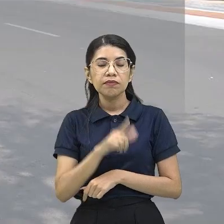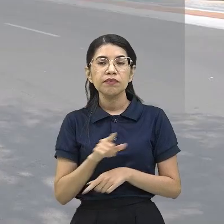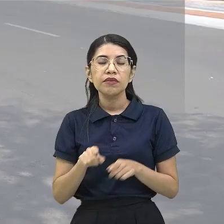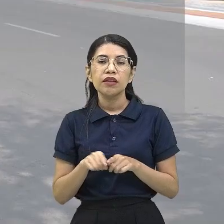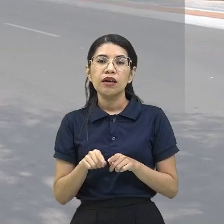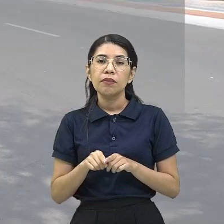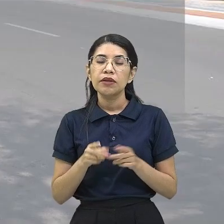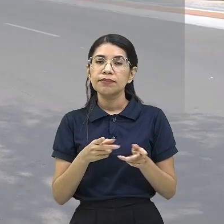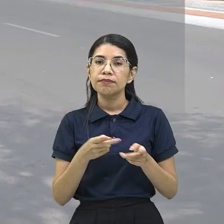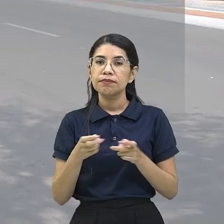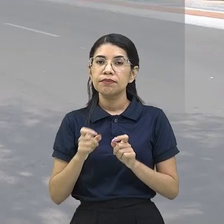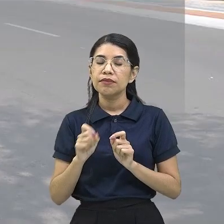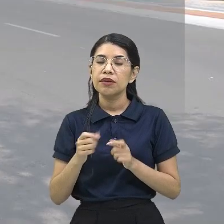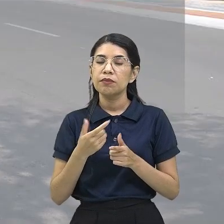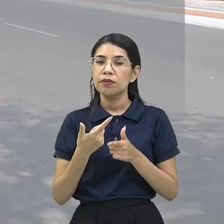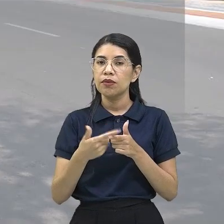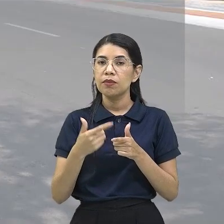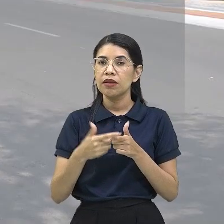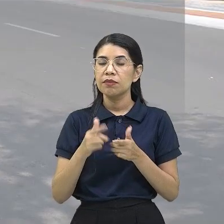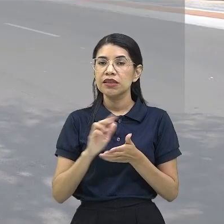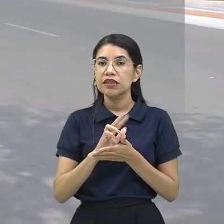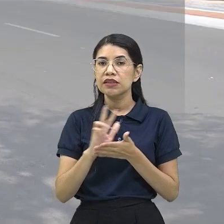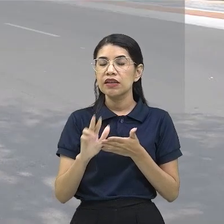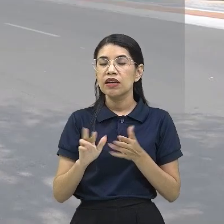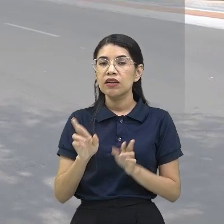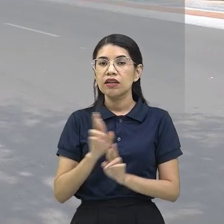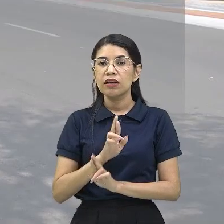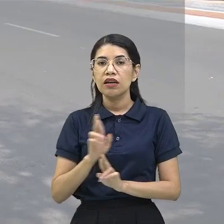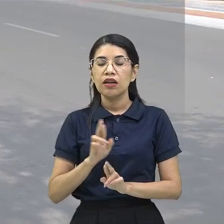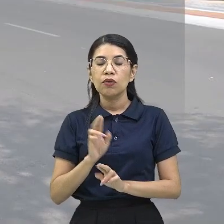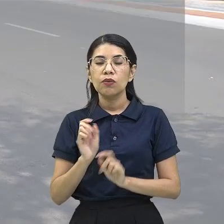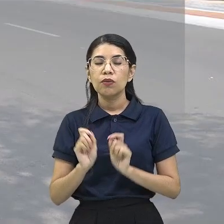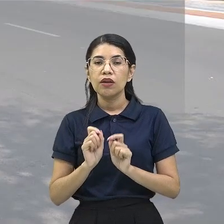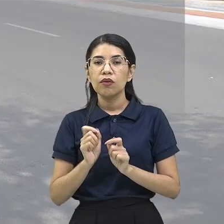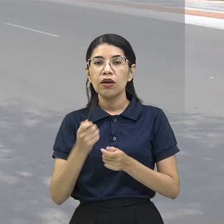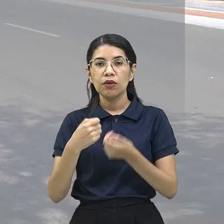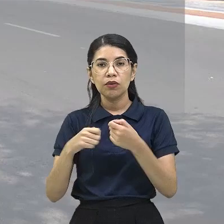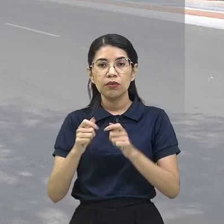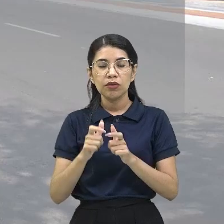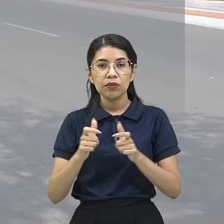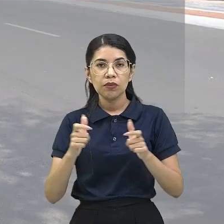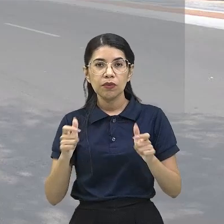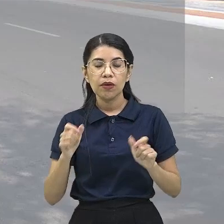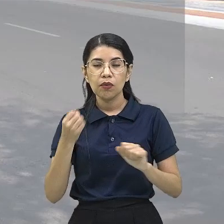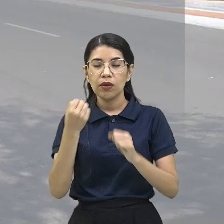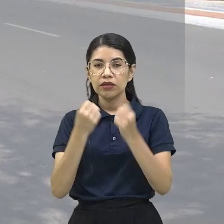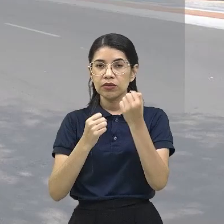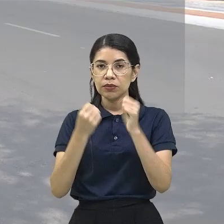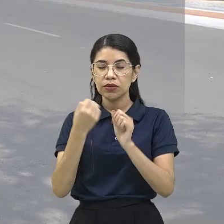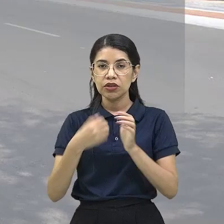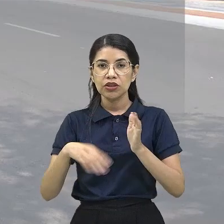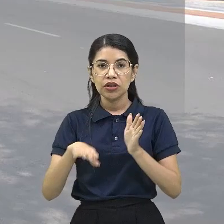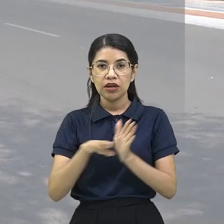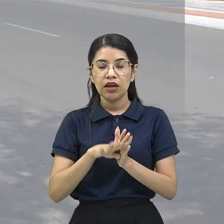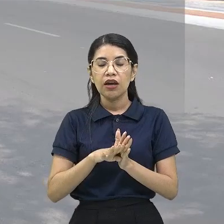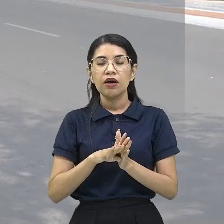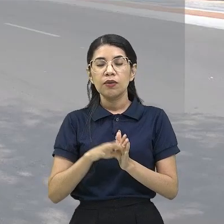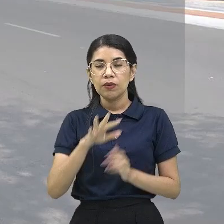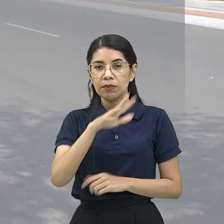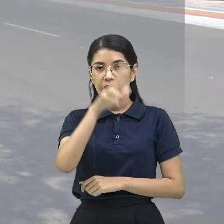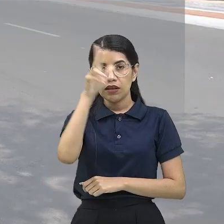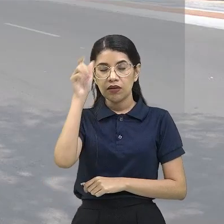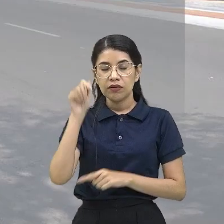gente vai observar alguns problemas, né, relacionados a esse rápido crescimento econômico, a chegada dessas indústrias e também esse processo